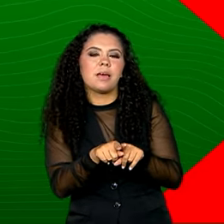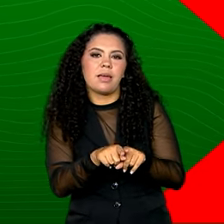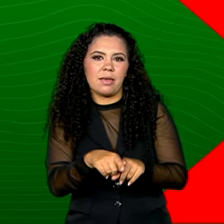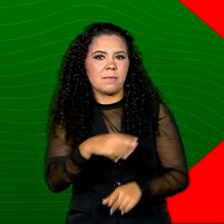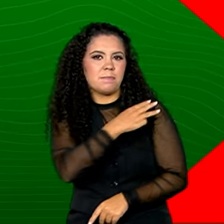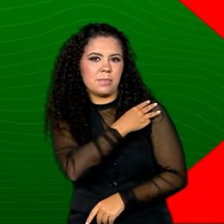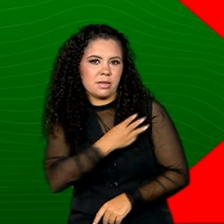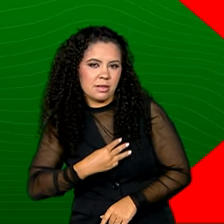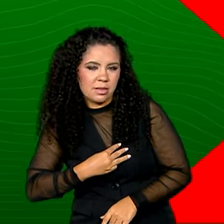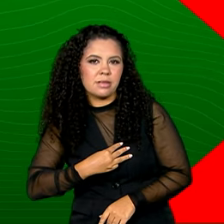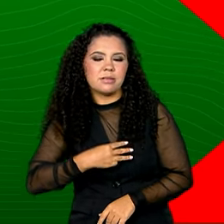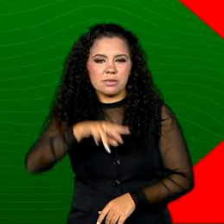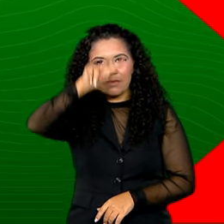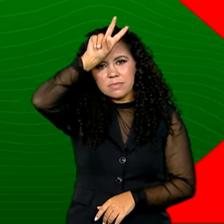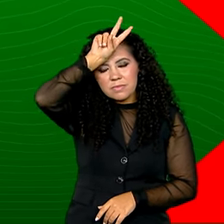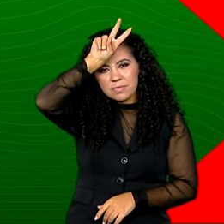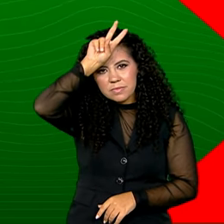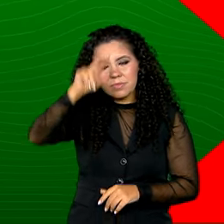nobre colega.